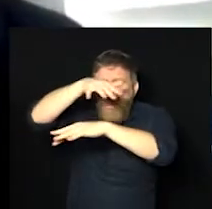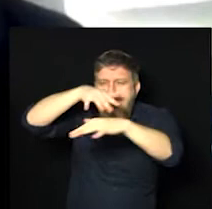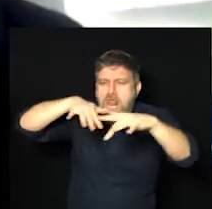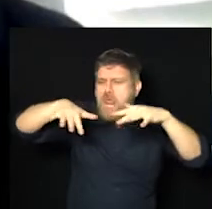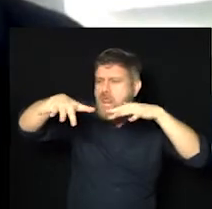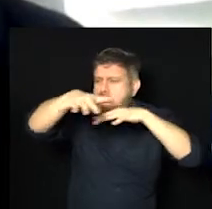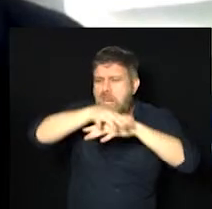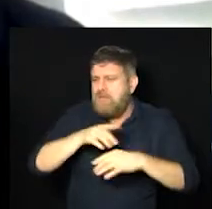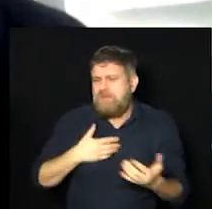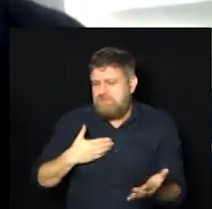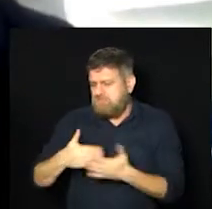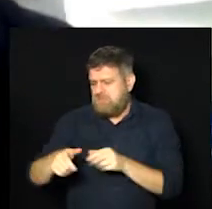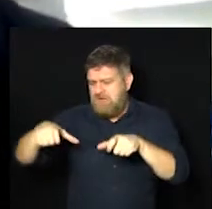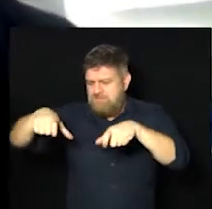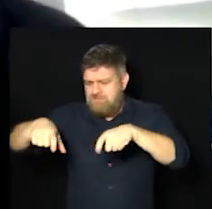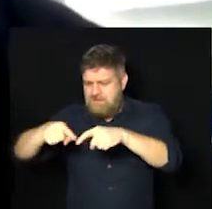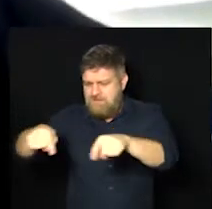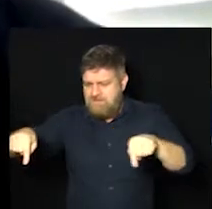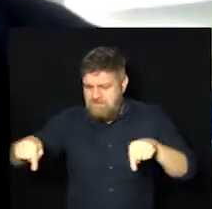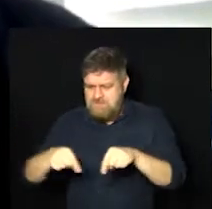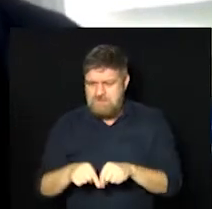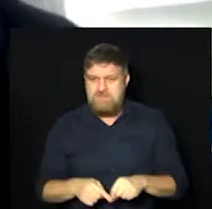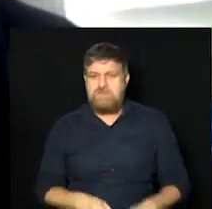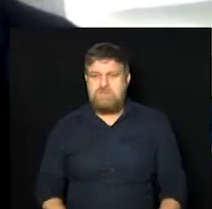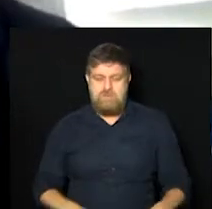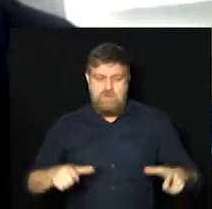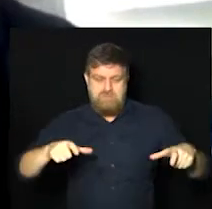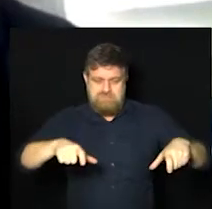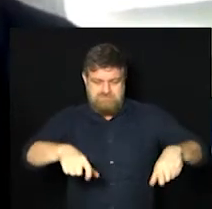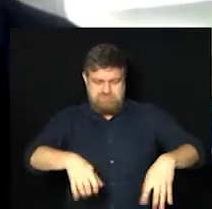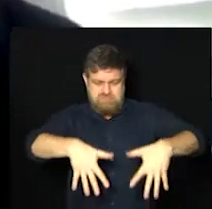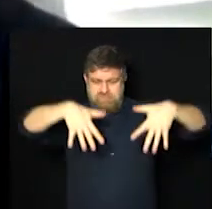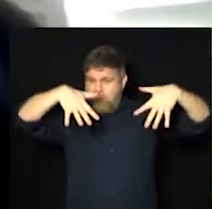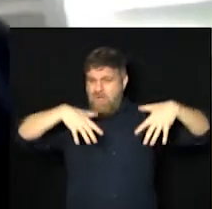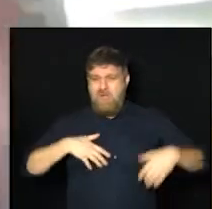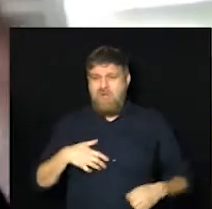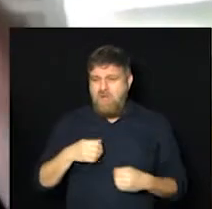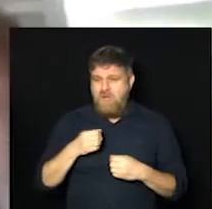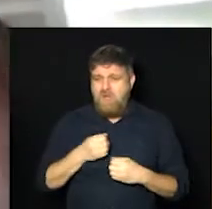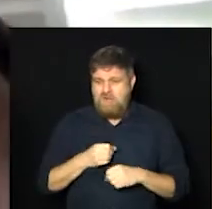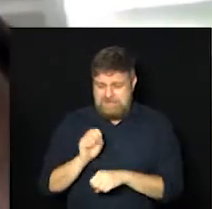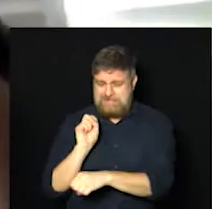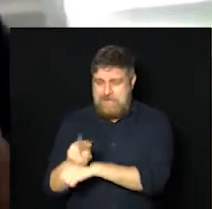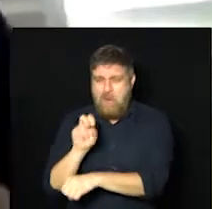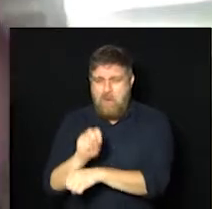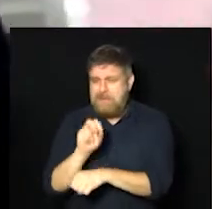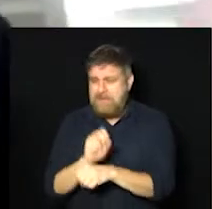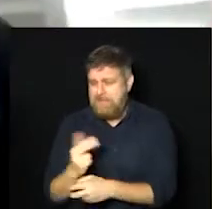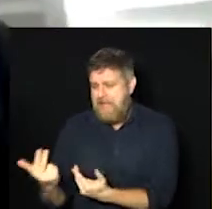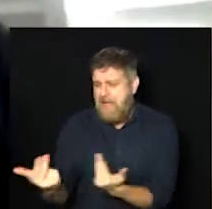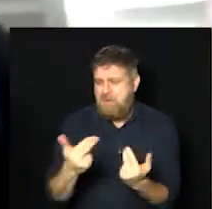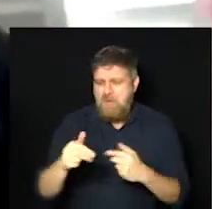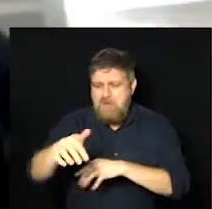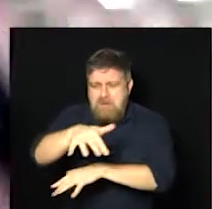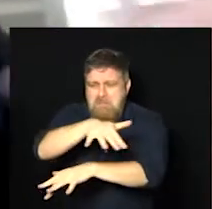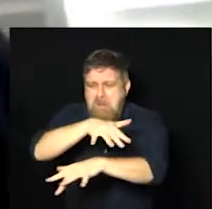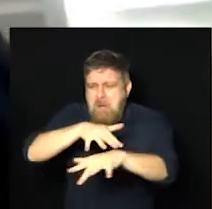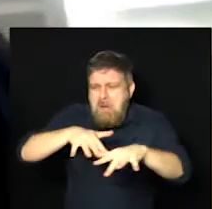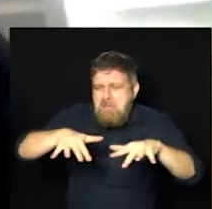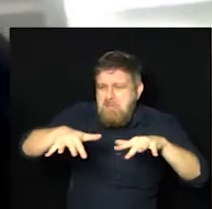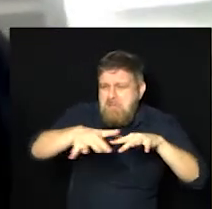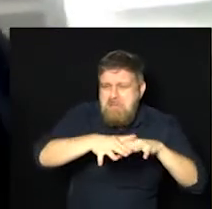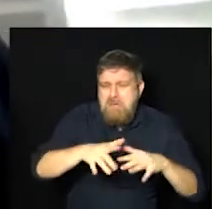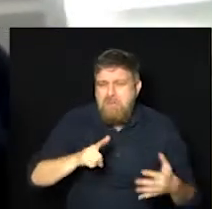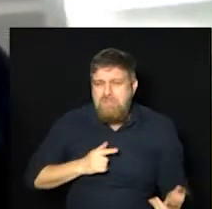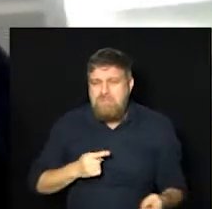um contato direto de atleta com atleta. Então, ele pode contaminar da mesma forma. E isso está provado em que pese ninguém vai ter um protocolo como